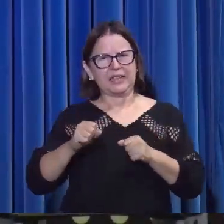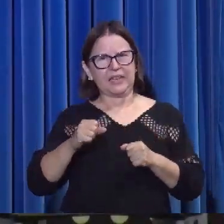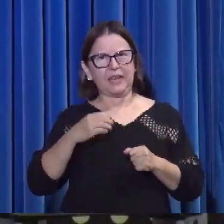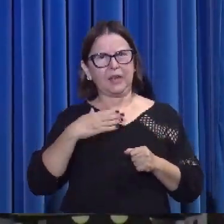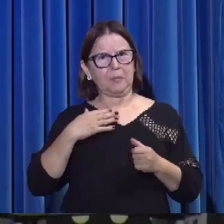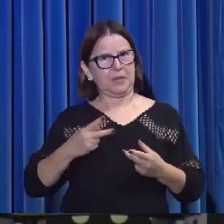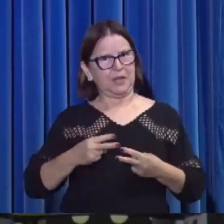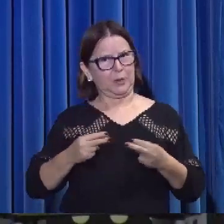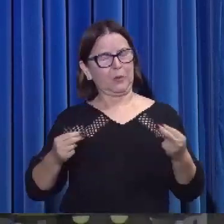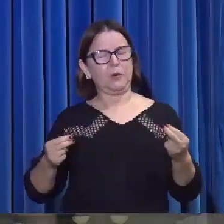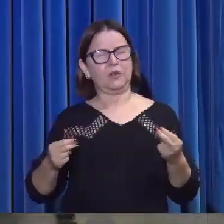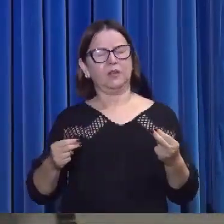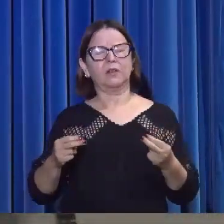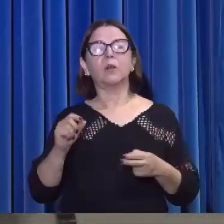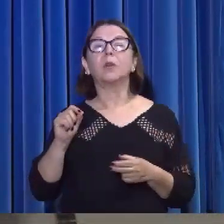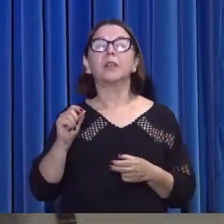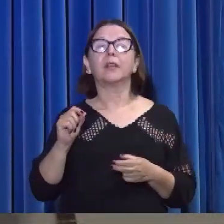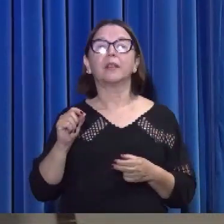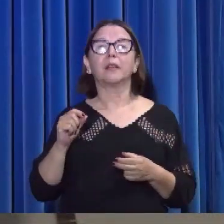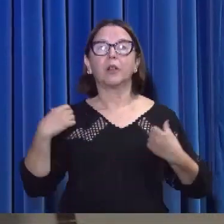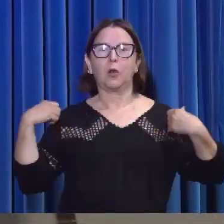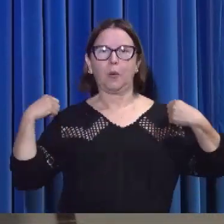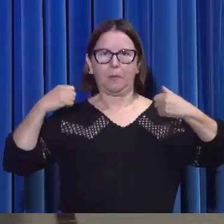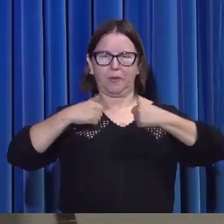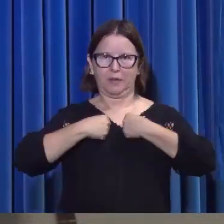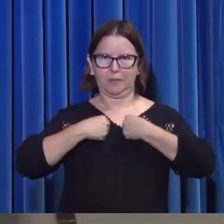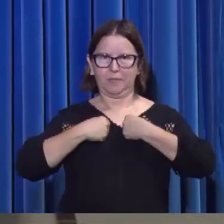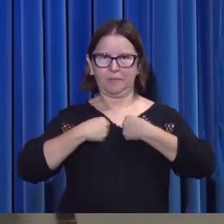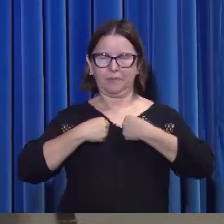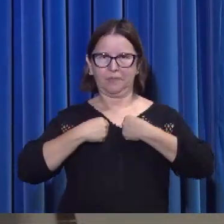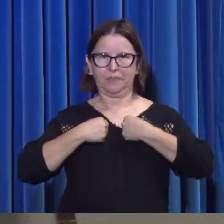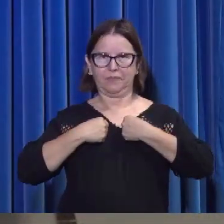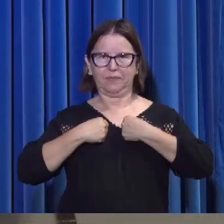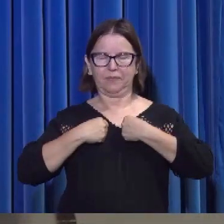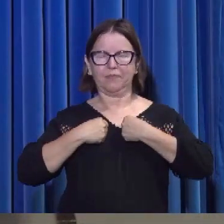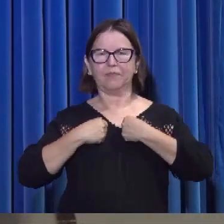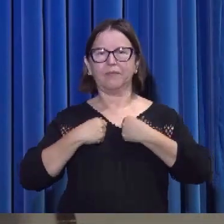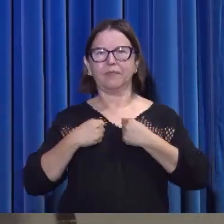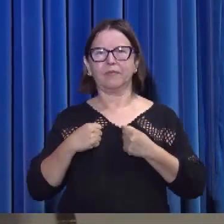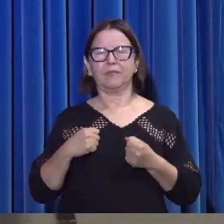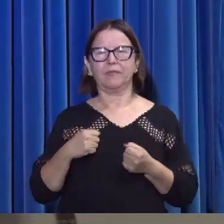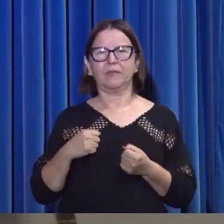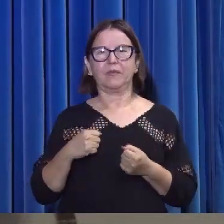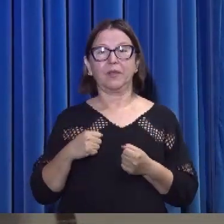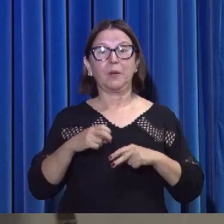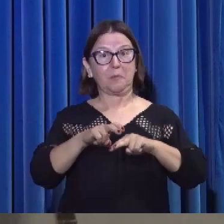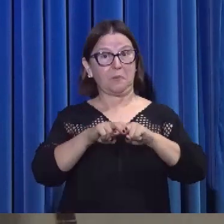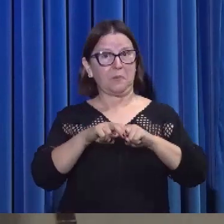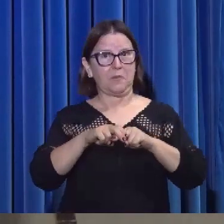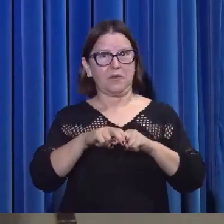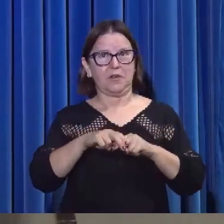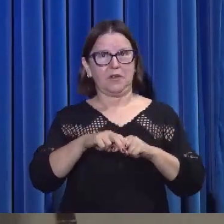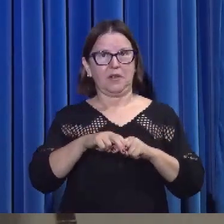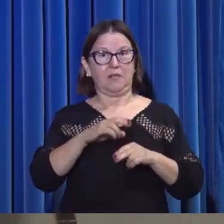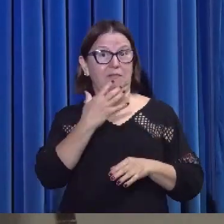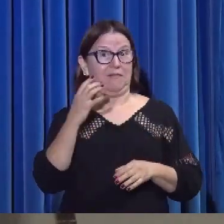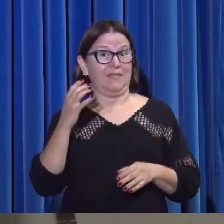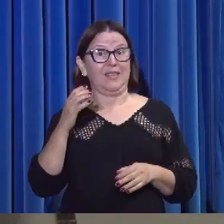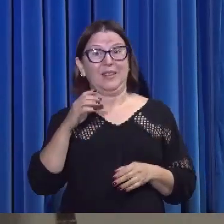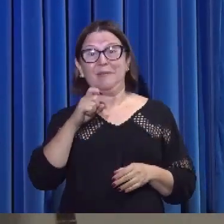Paulo? Uma capa, estava entrando o inverno,